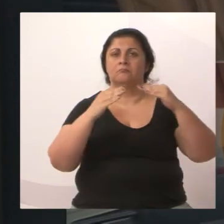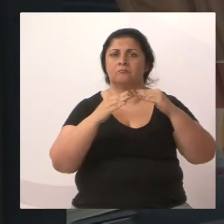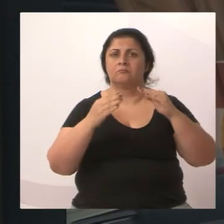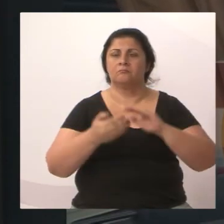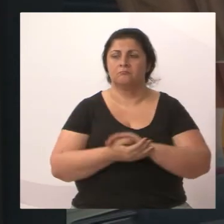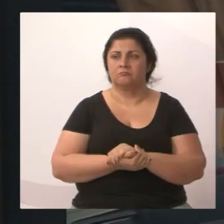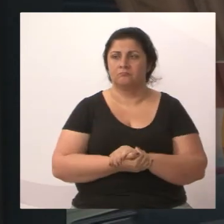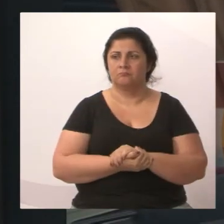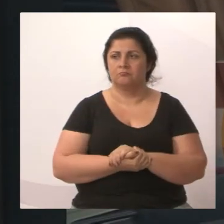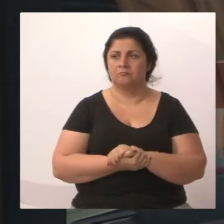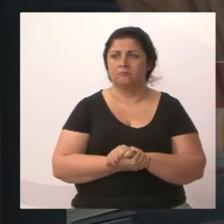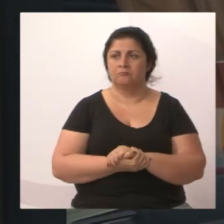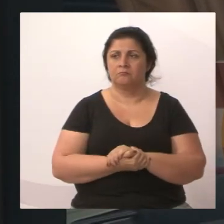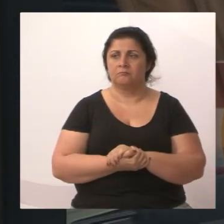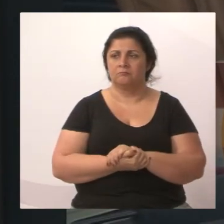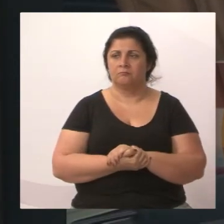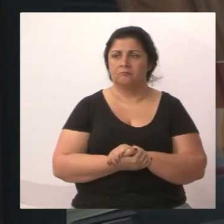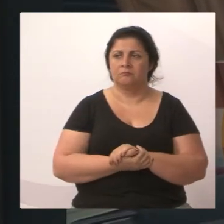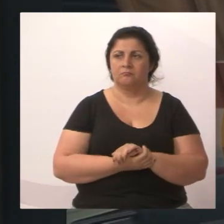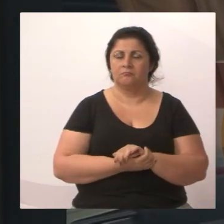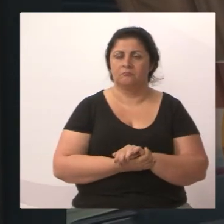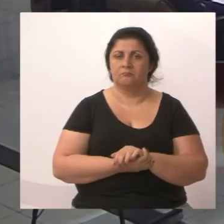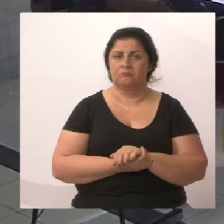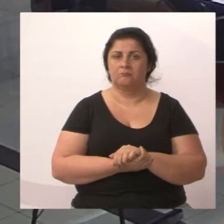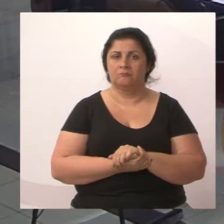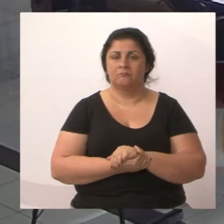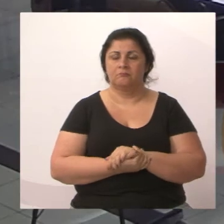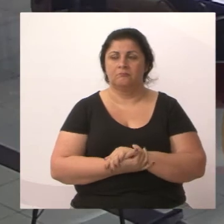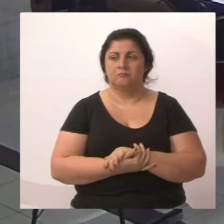a posicionamento do Tribunal de Contas.